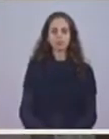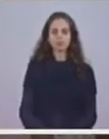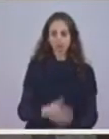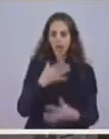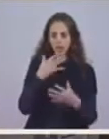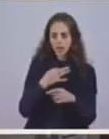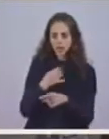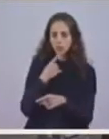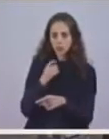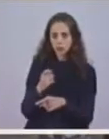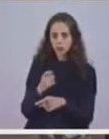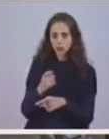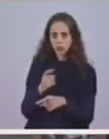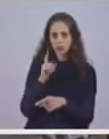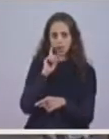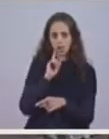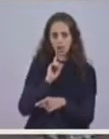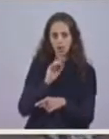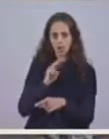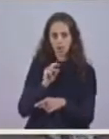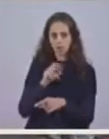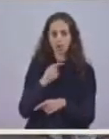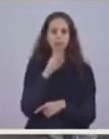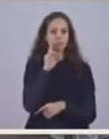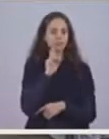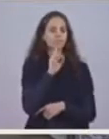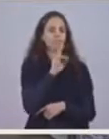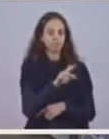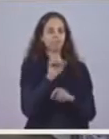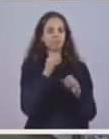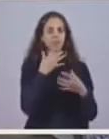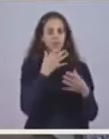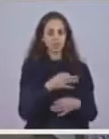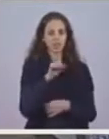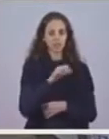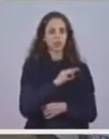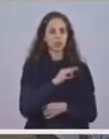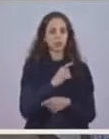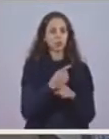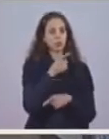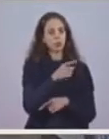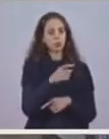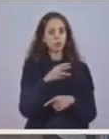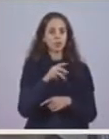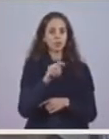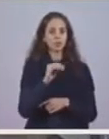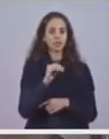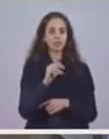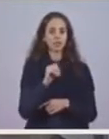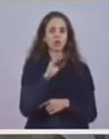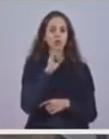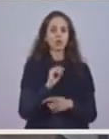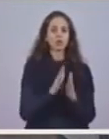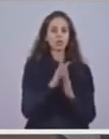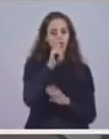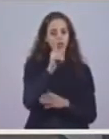Acreditas nisto? Disse-lhe Marta: Acredito, Senhor, que tu és o Messias, o Filho de Deus,